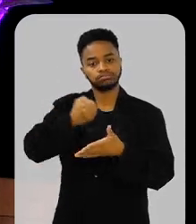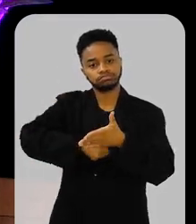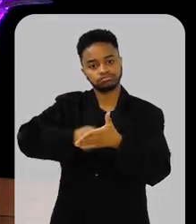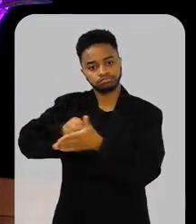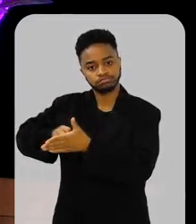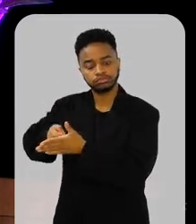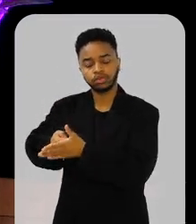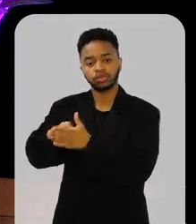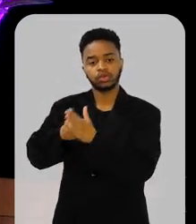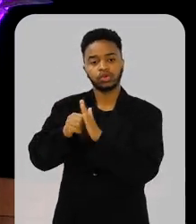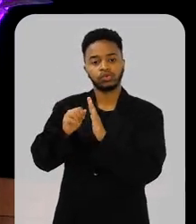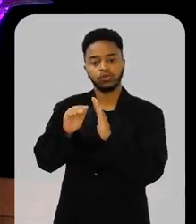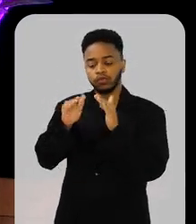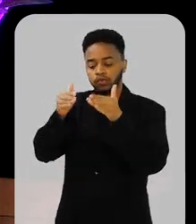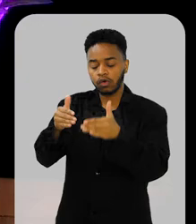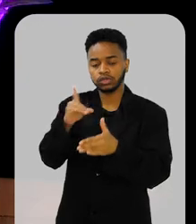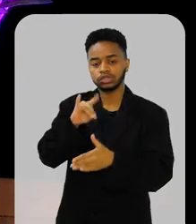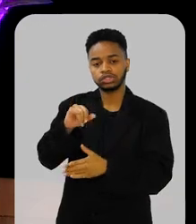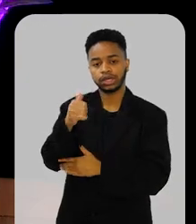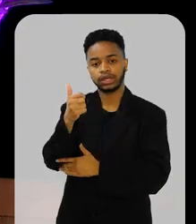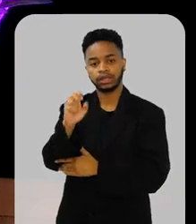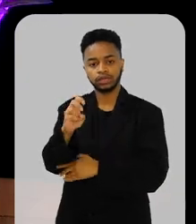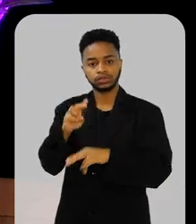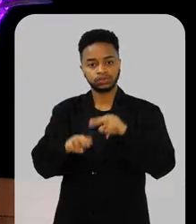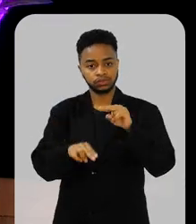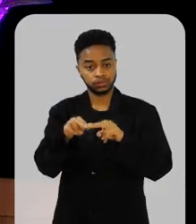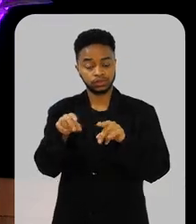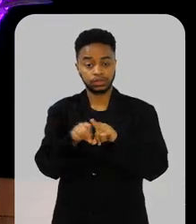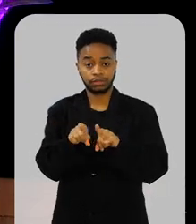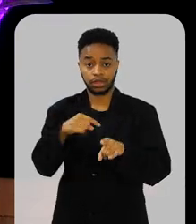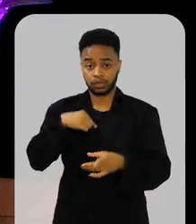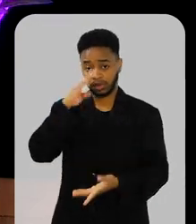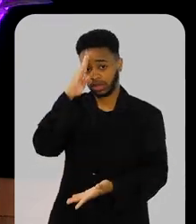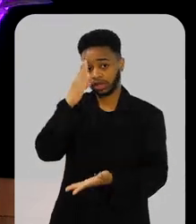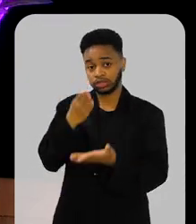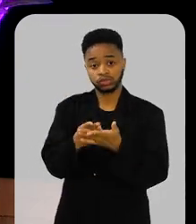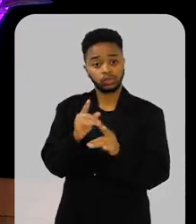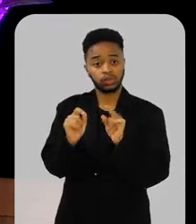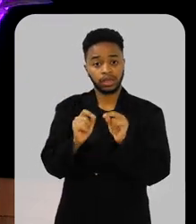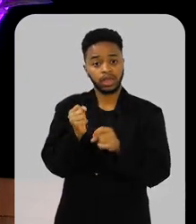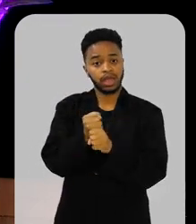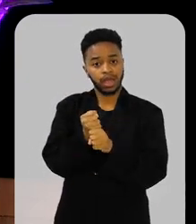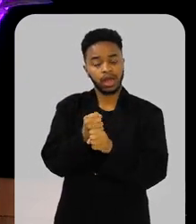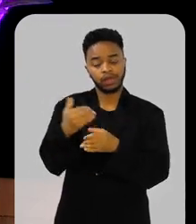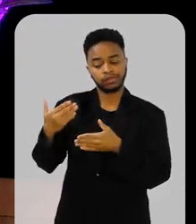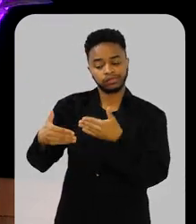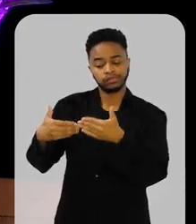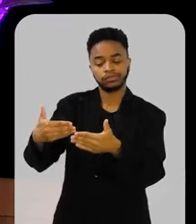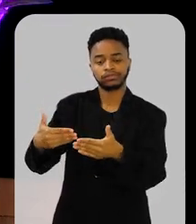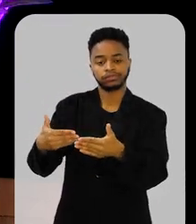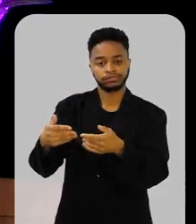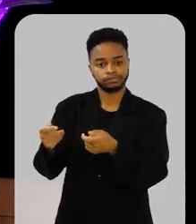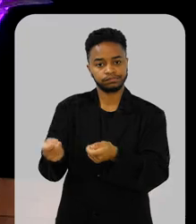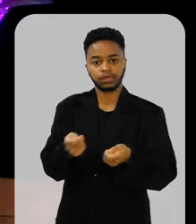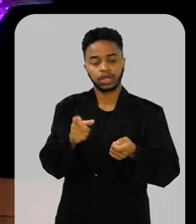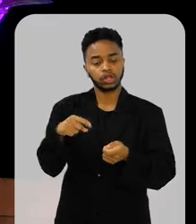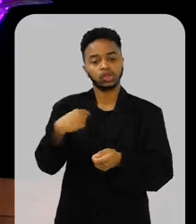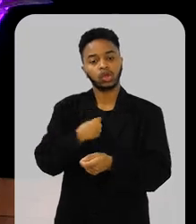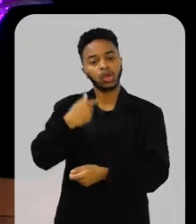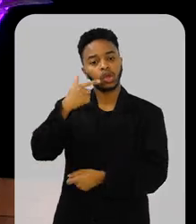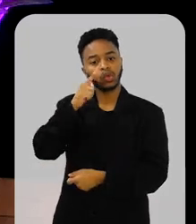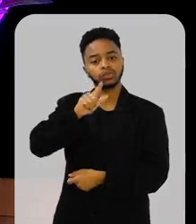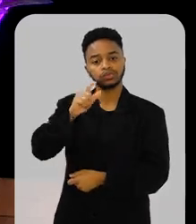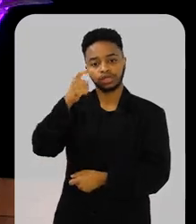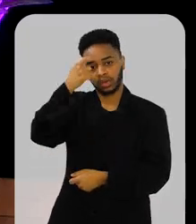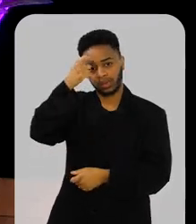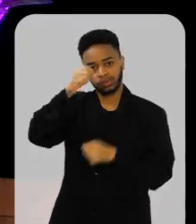luta desse dia, 15 de junho, e eu acredito que a cada ano, realmente, a gente vai conscientizar